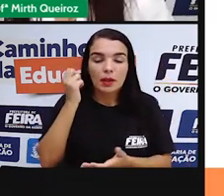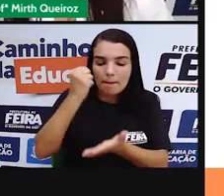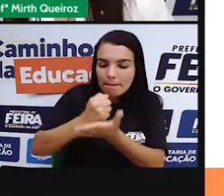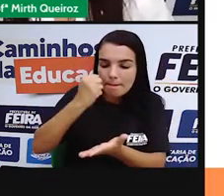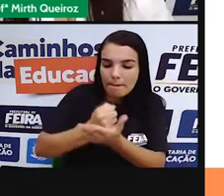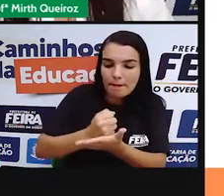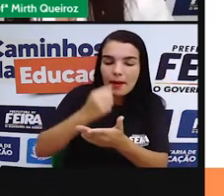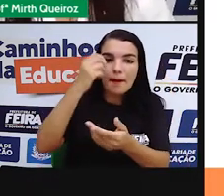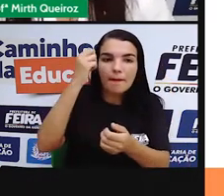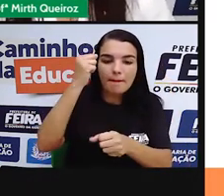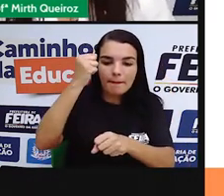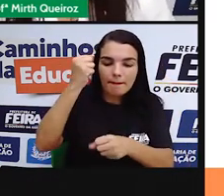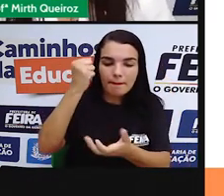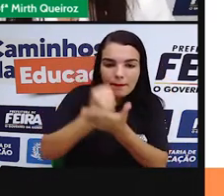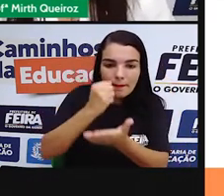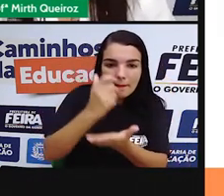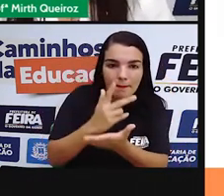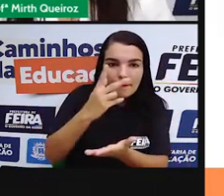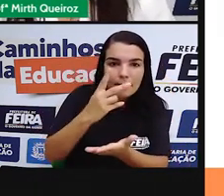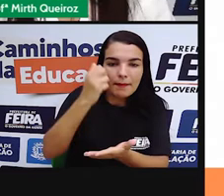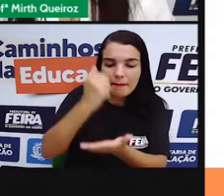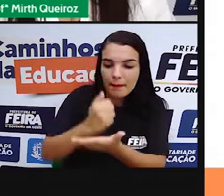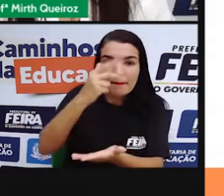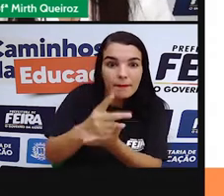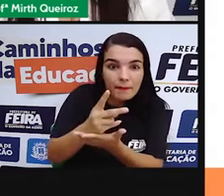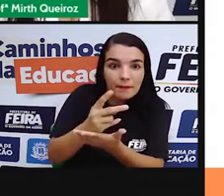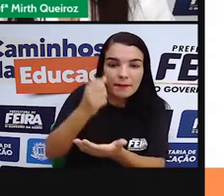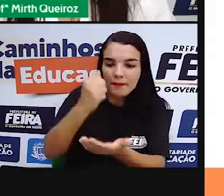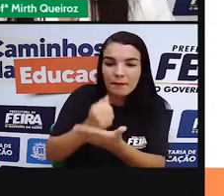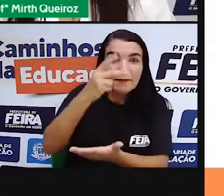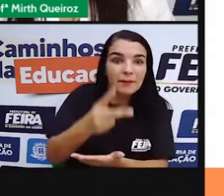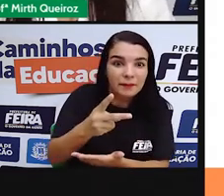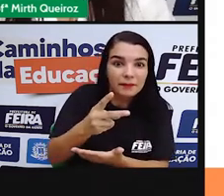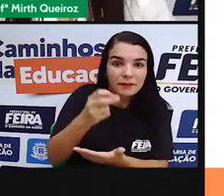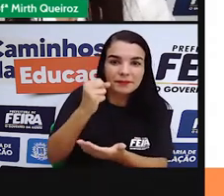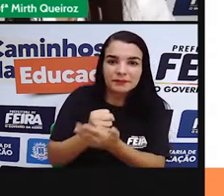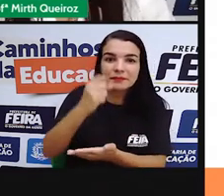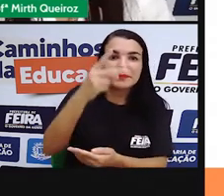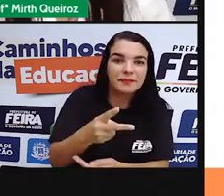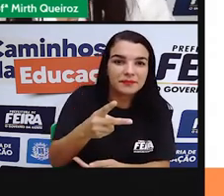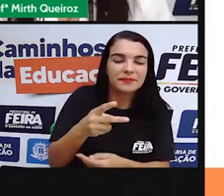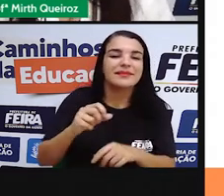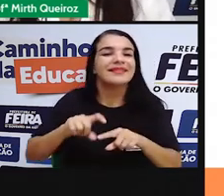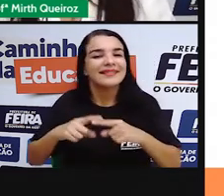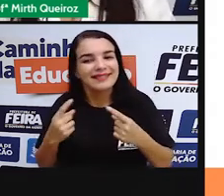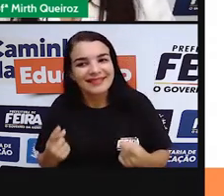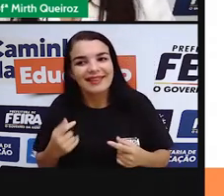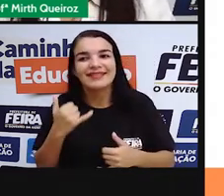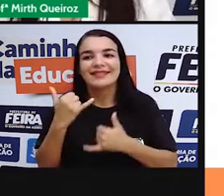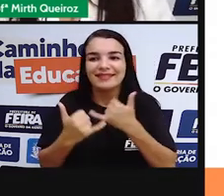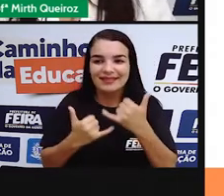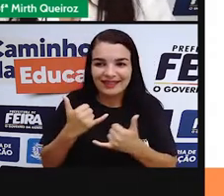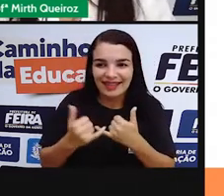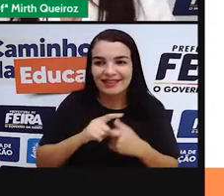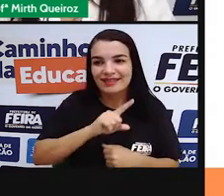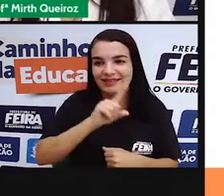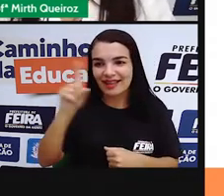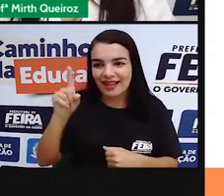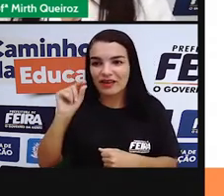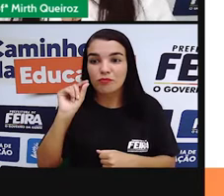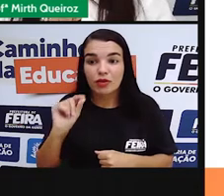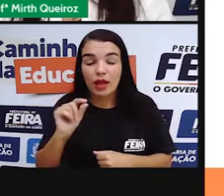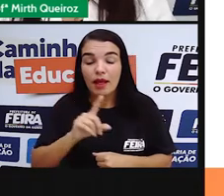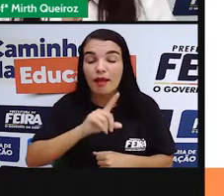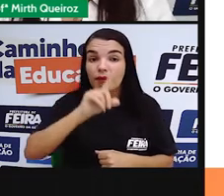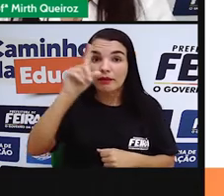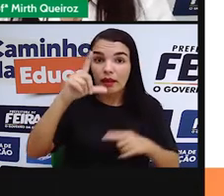e tesouro, ou tesoura, né? E a gente costuma chamar essa brincadeira de papel, pedra e tesoura, né? A diferença é